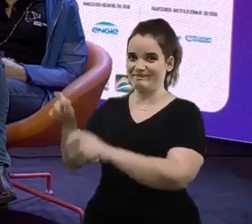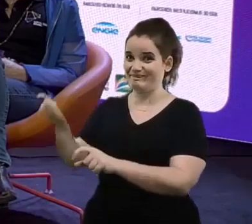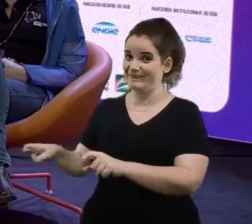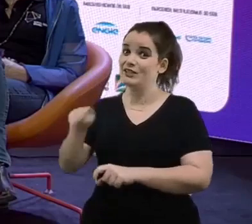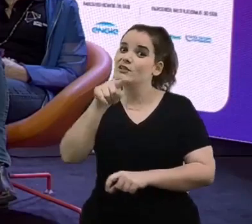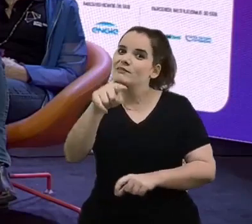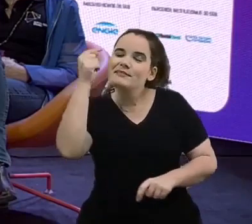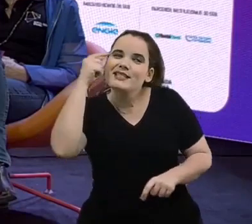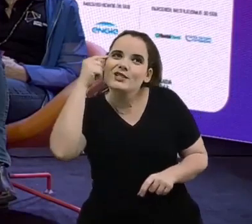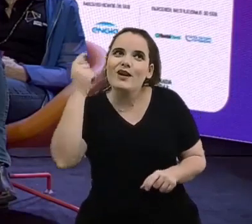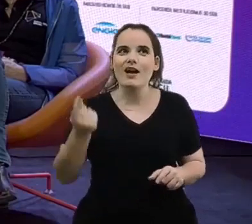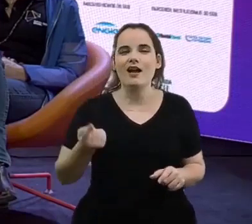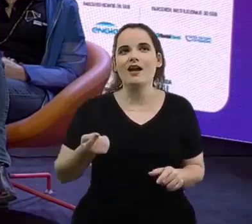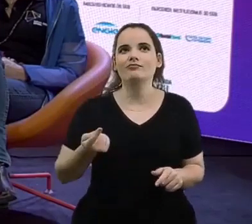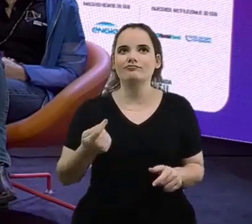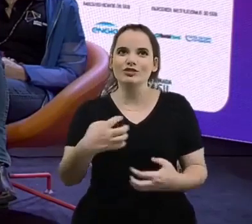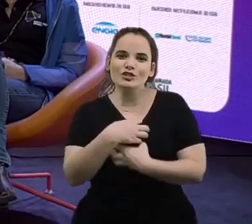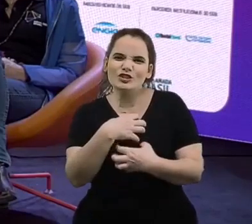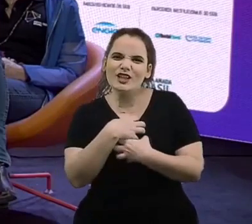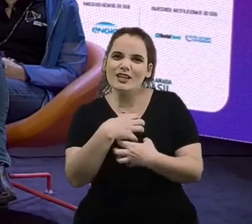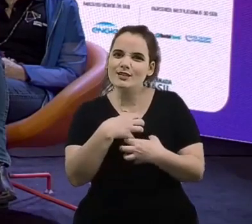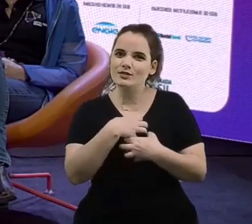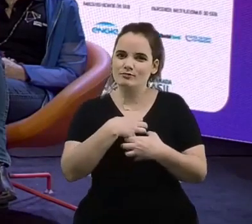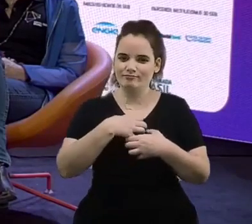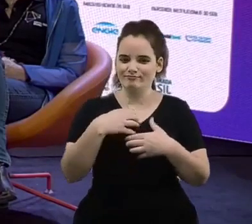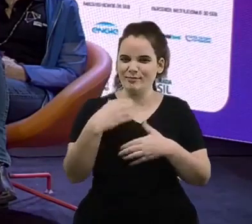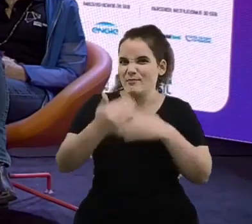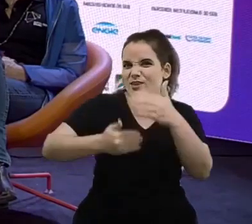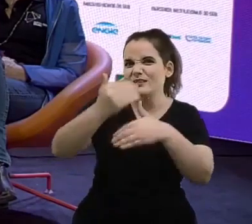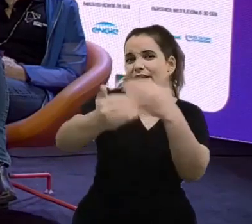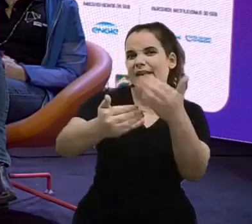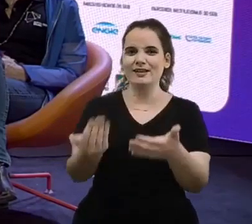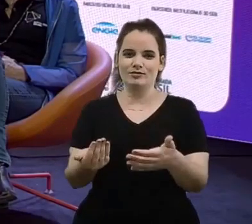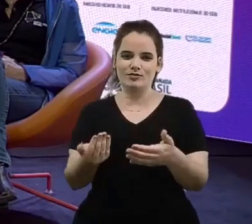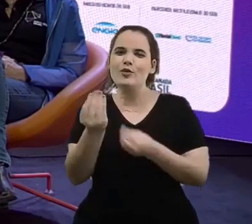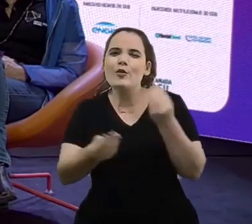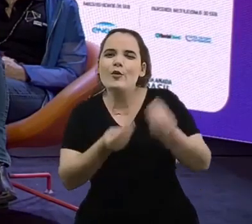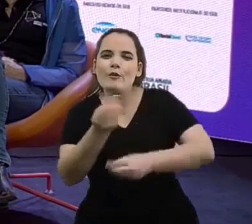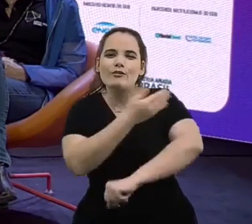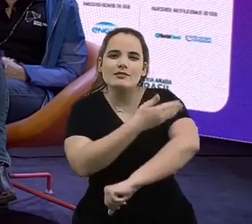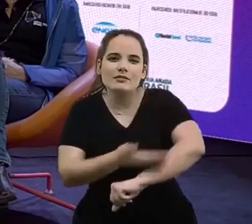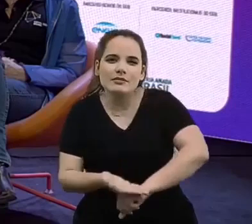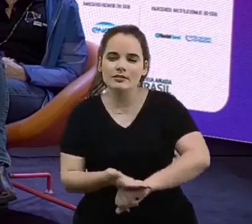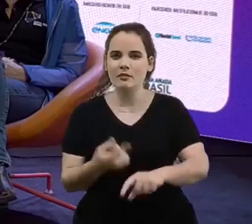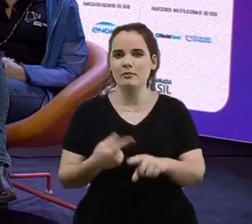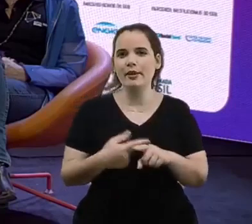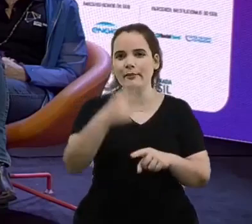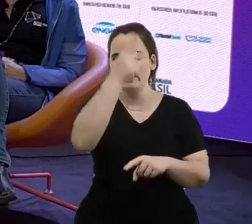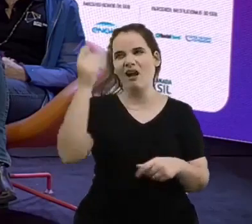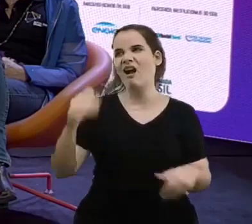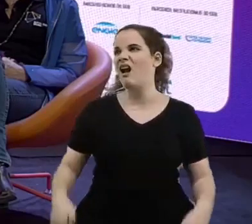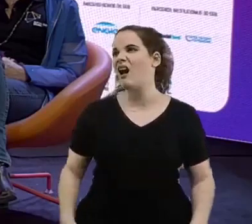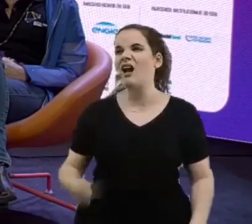daquele modus operandi do porque sempre foi assim, que a gente odeia, que a gente fica louco quando a gente vê isso, e vocês tiraram do